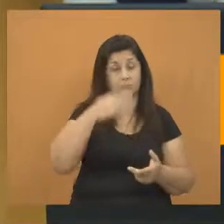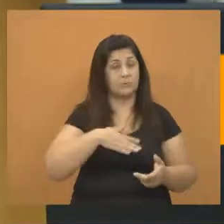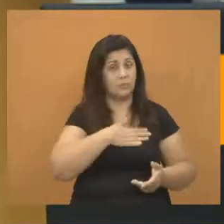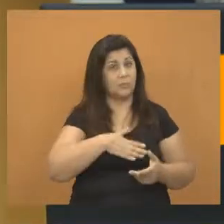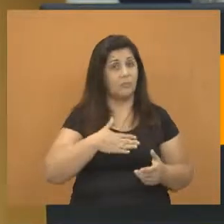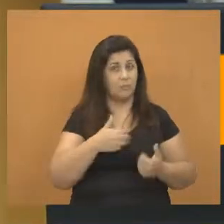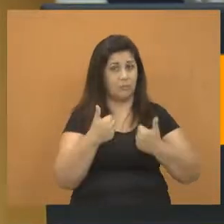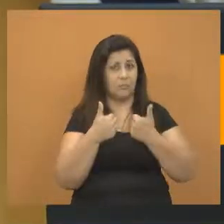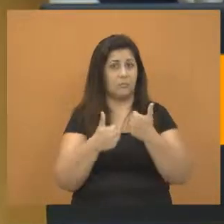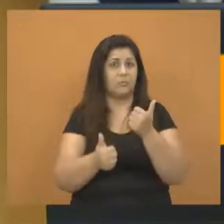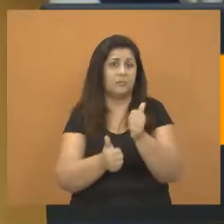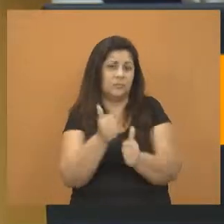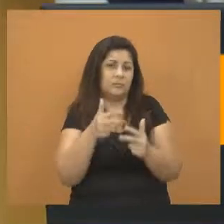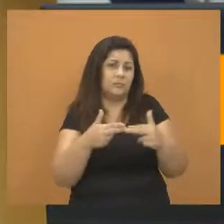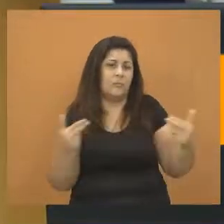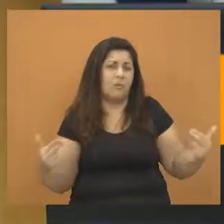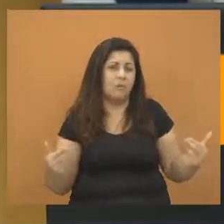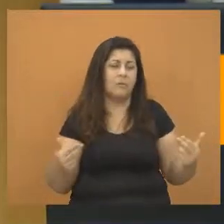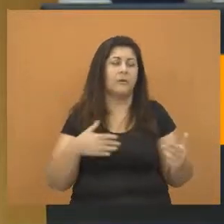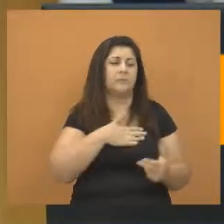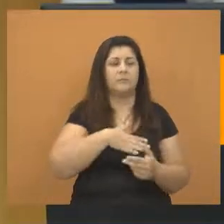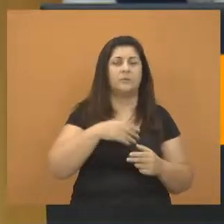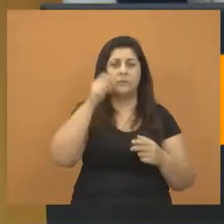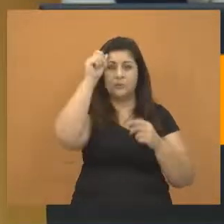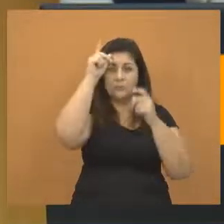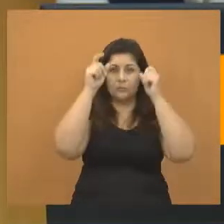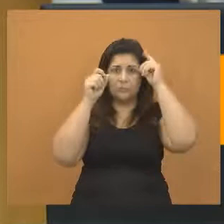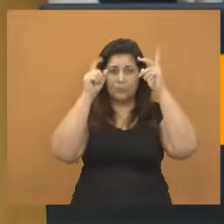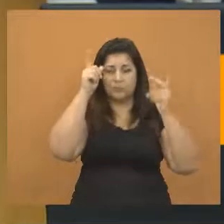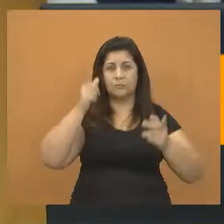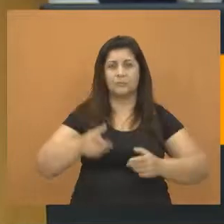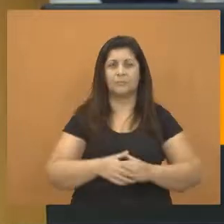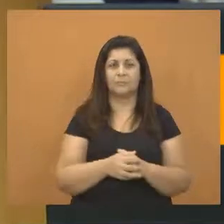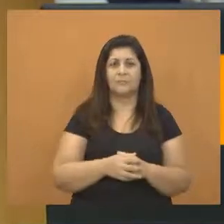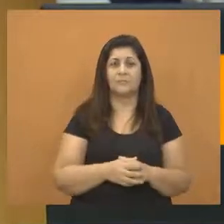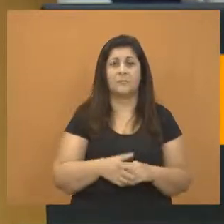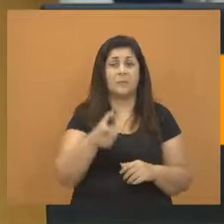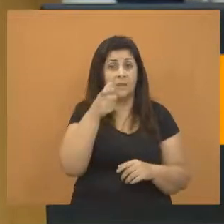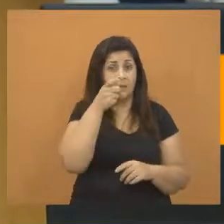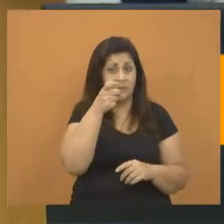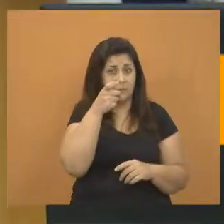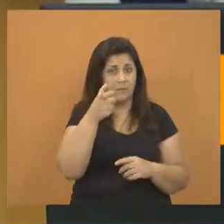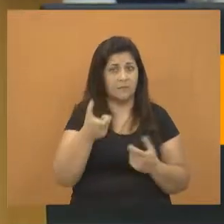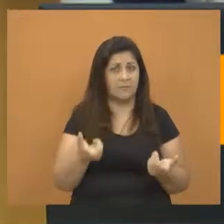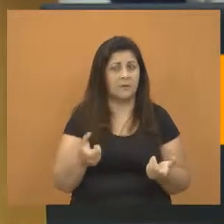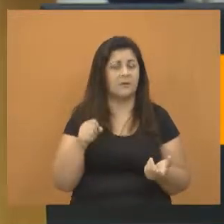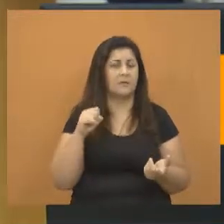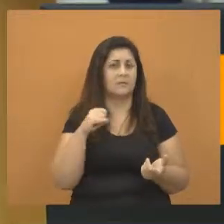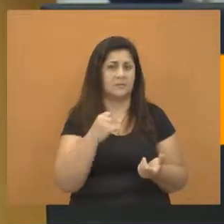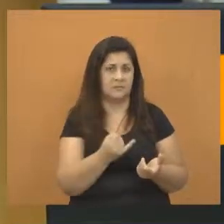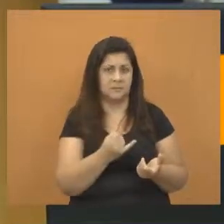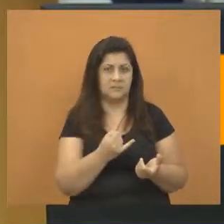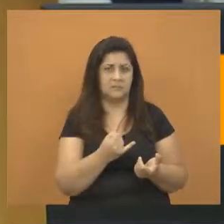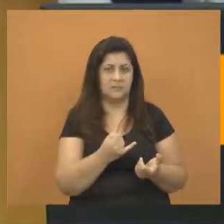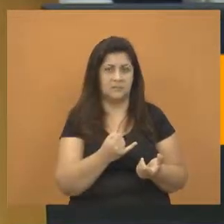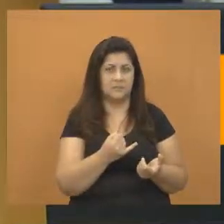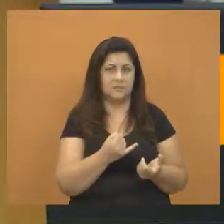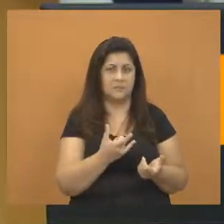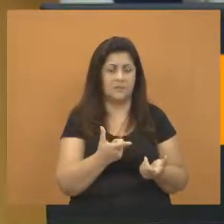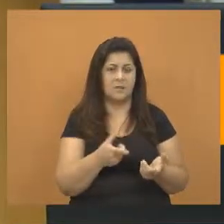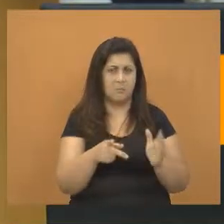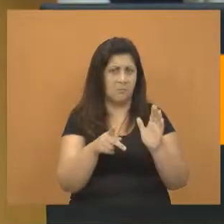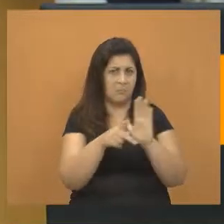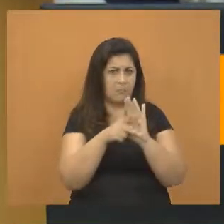esporte, investimento nos que gostam da cultura. Então, conferir se vão estar contemplados